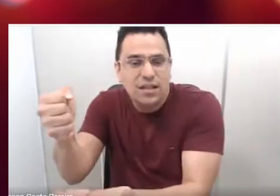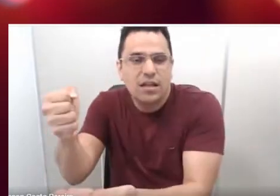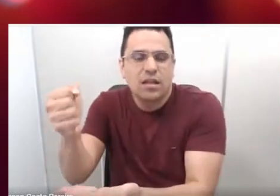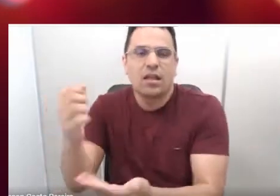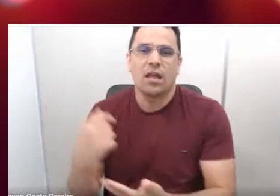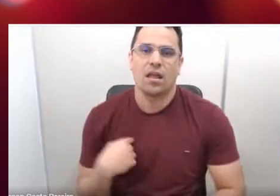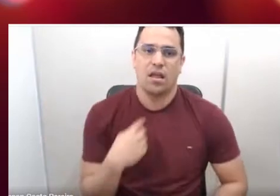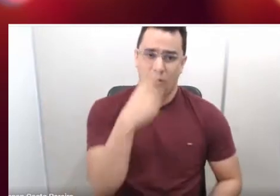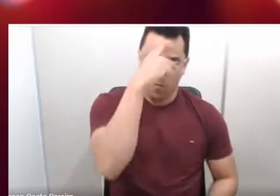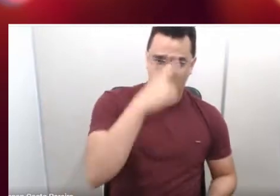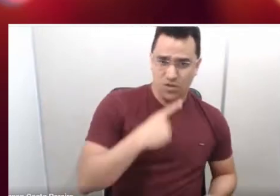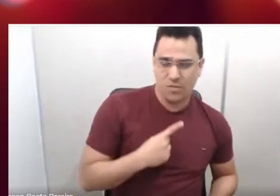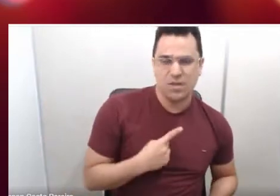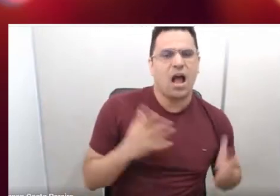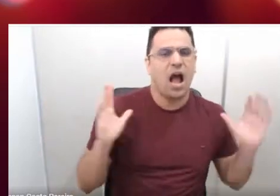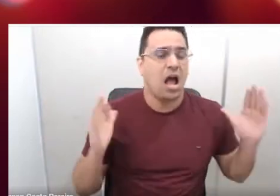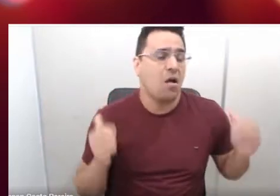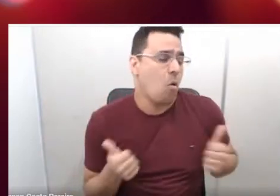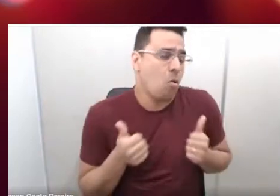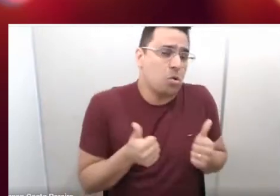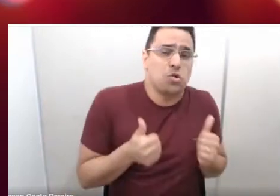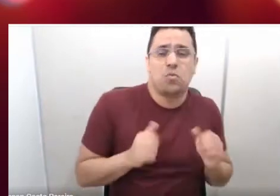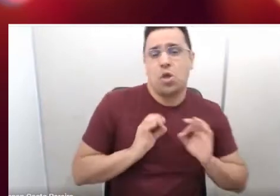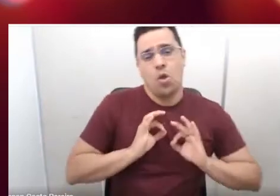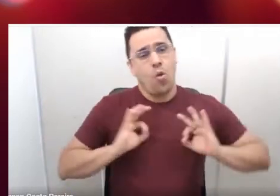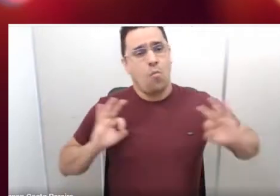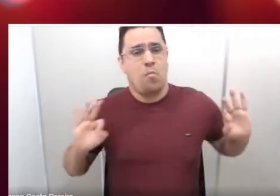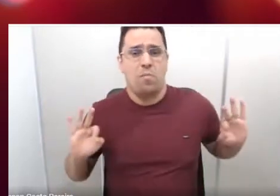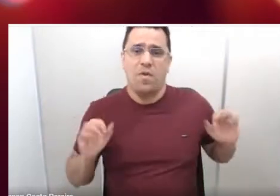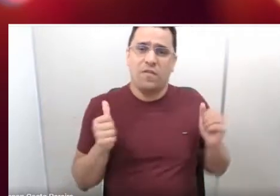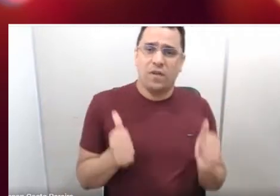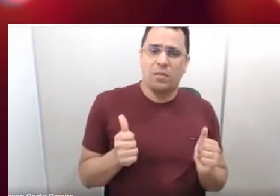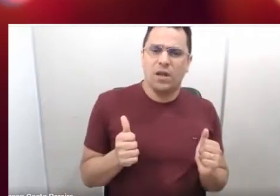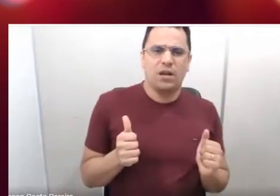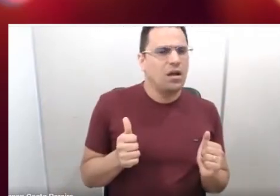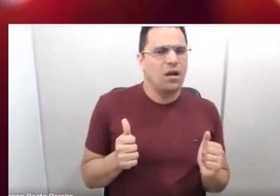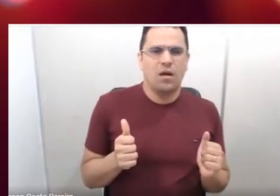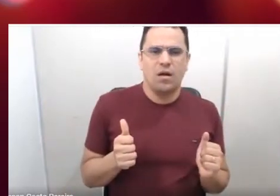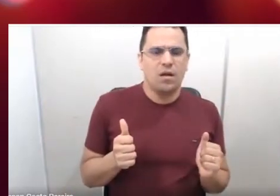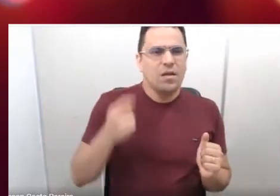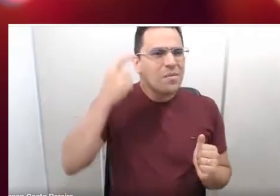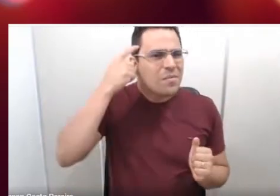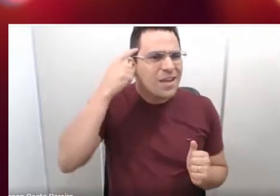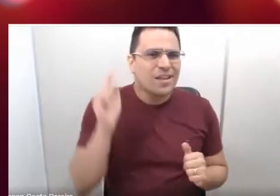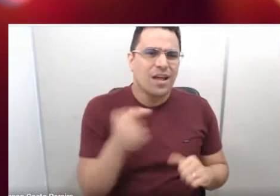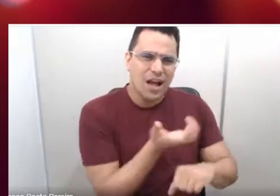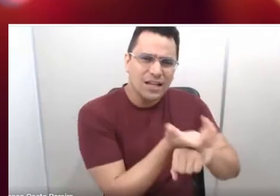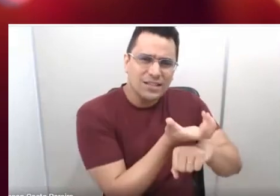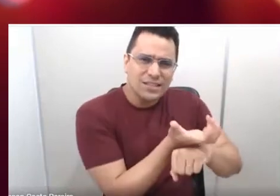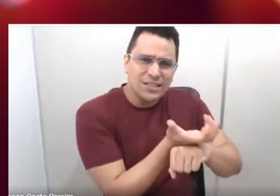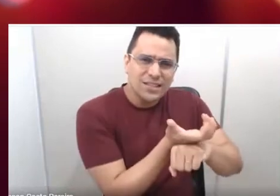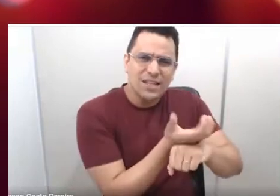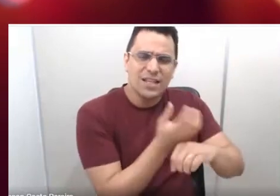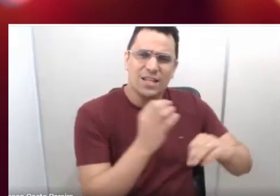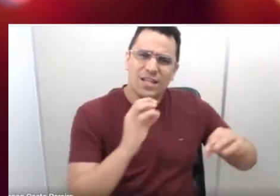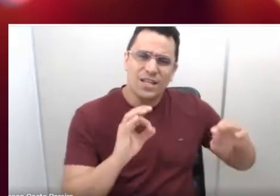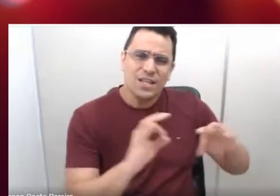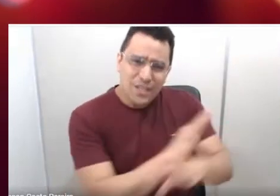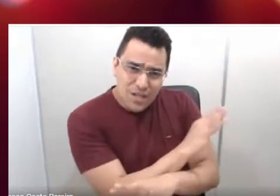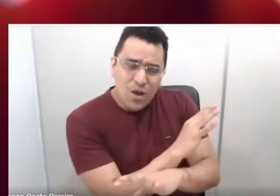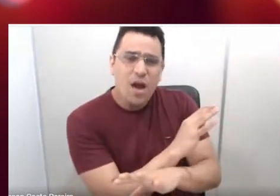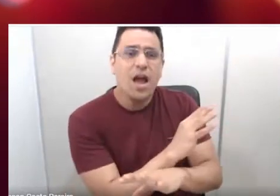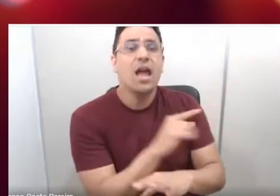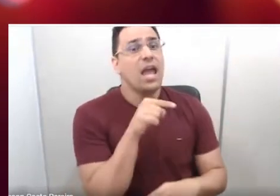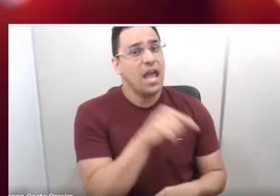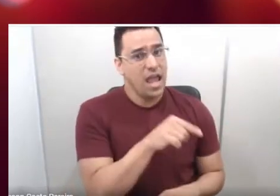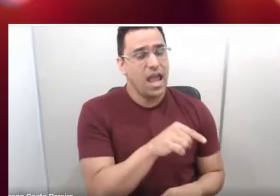né? Pensar assim, beleza, eu estou conseguindo fazer, tá tudo ok, só que aí eu inicio minha disciplina, minha última disciplina, que foi Historiografia 2, que